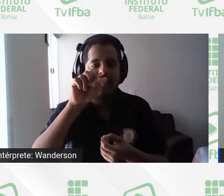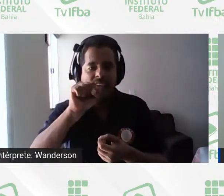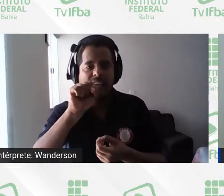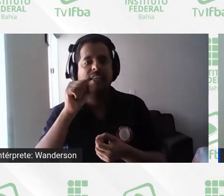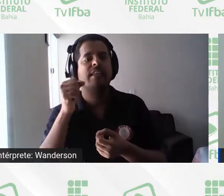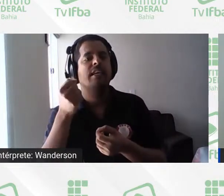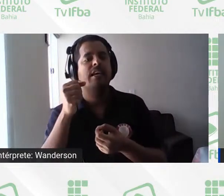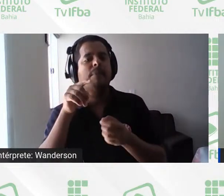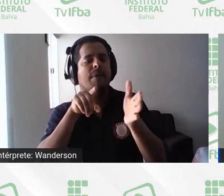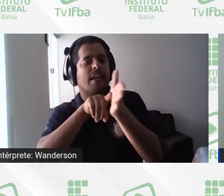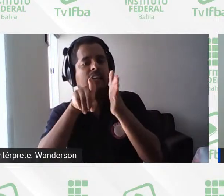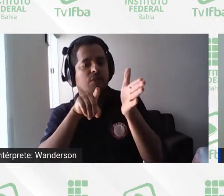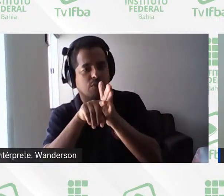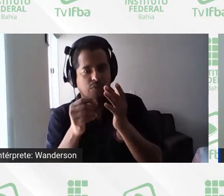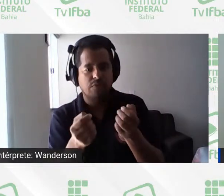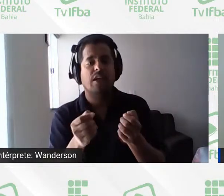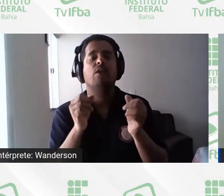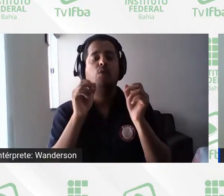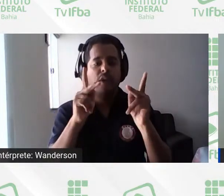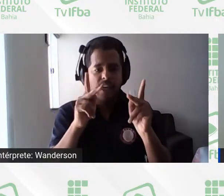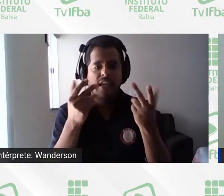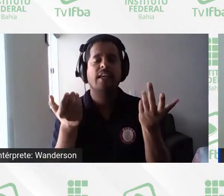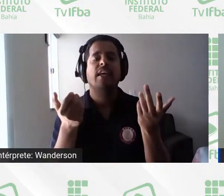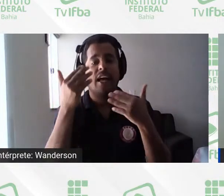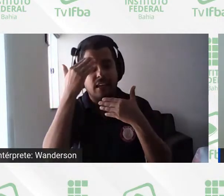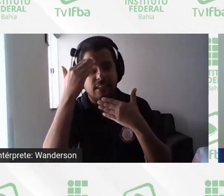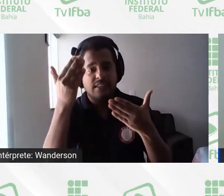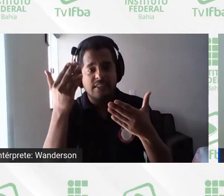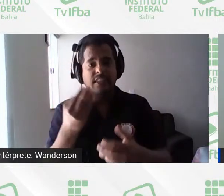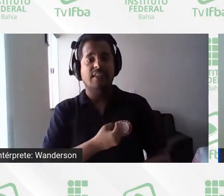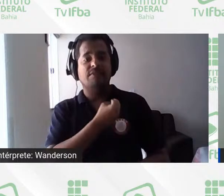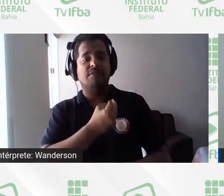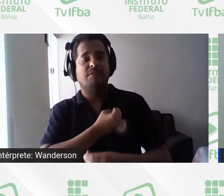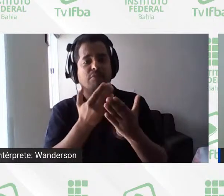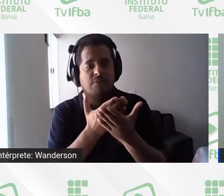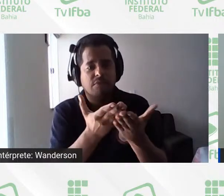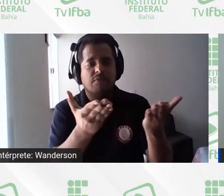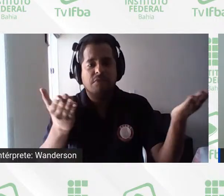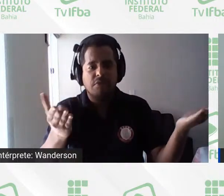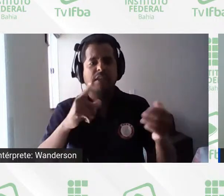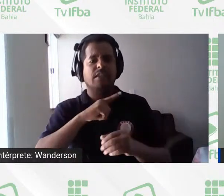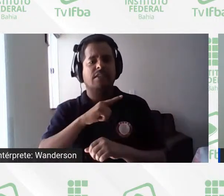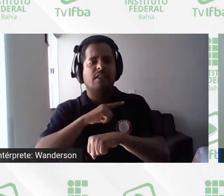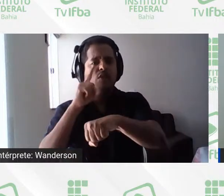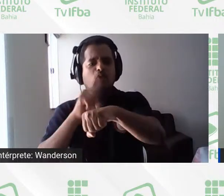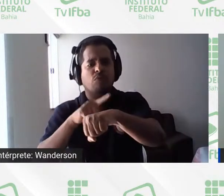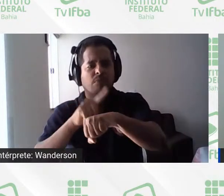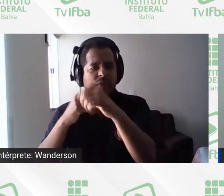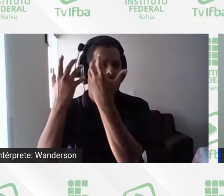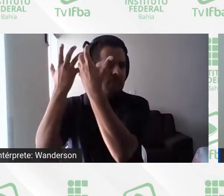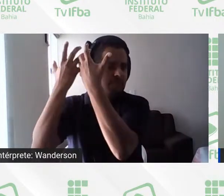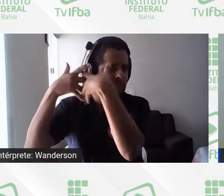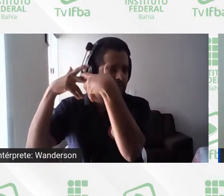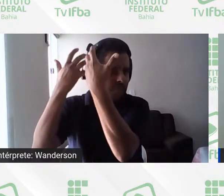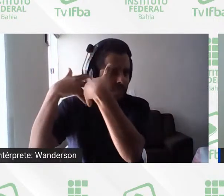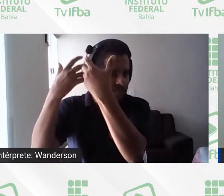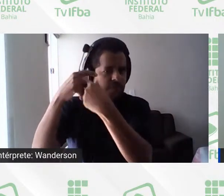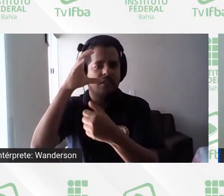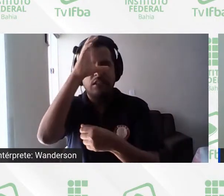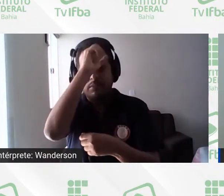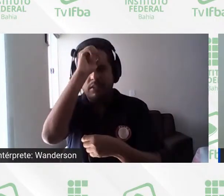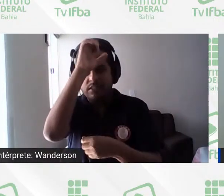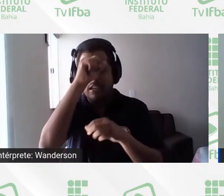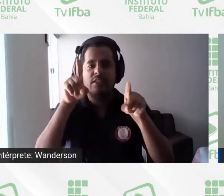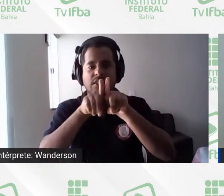presença de todos, de todas, e que tenhamos um momento de muitas reflexões e